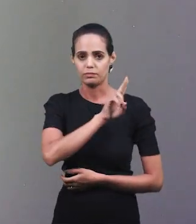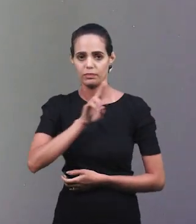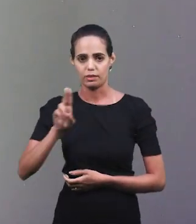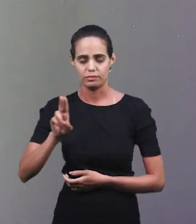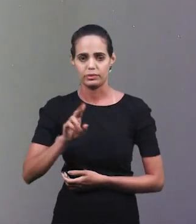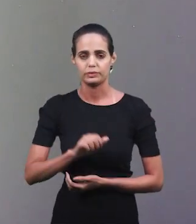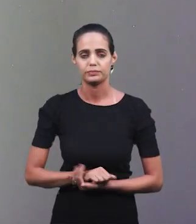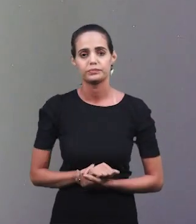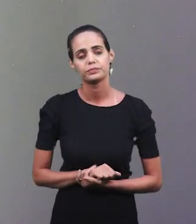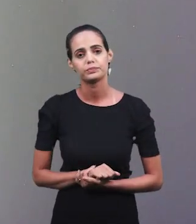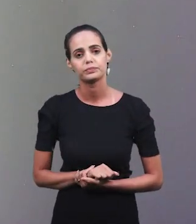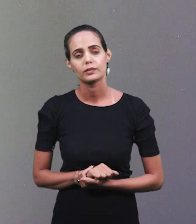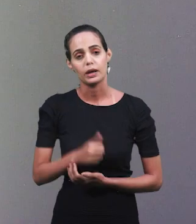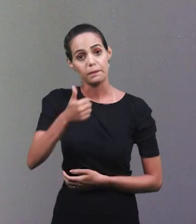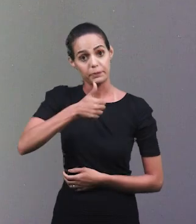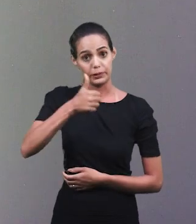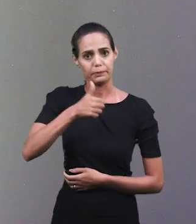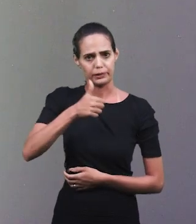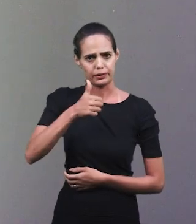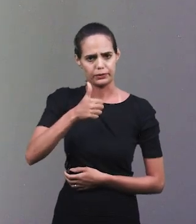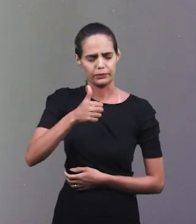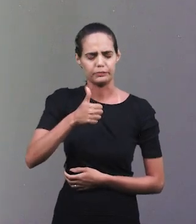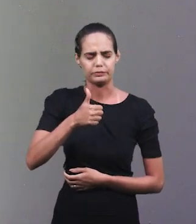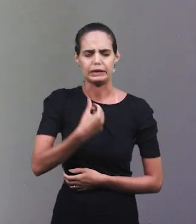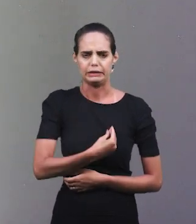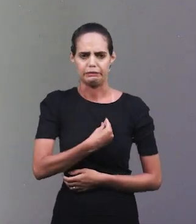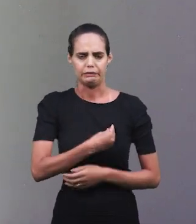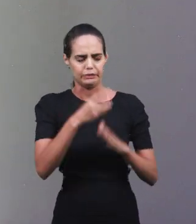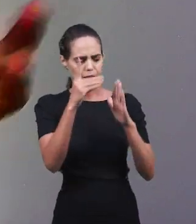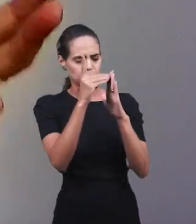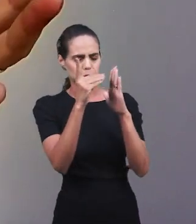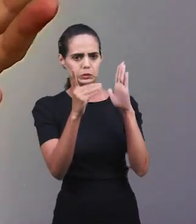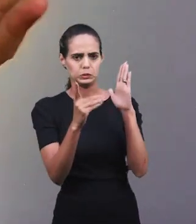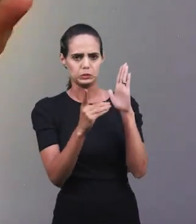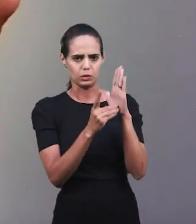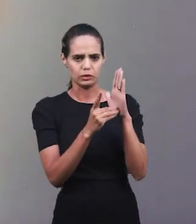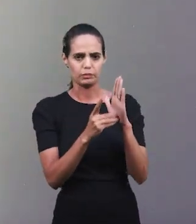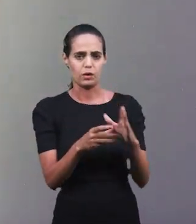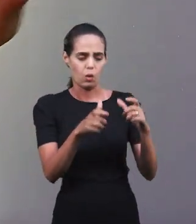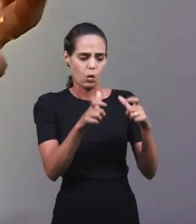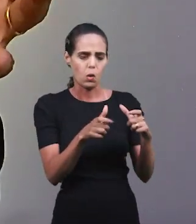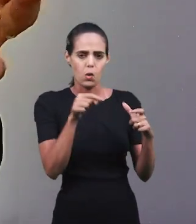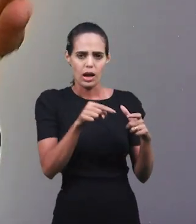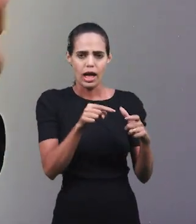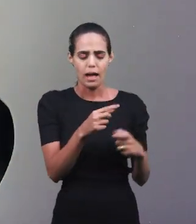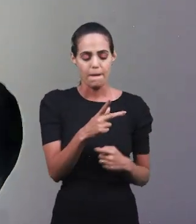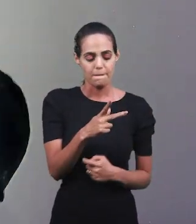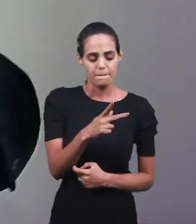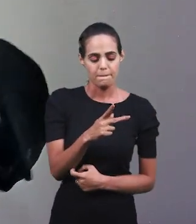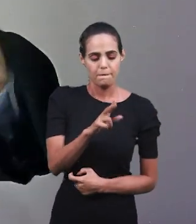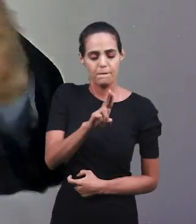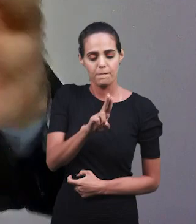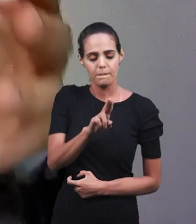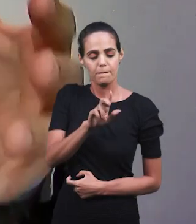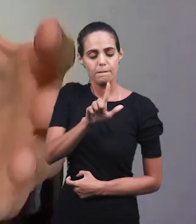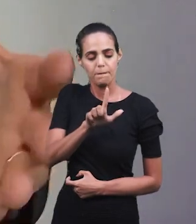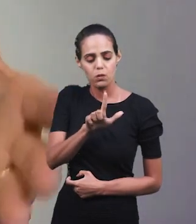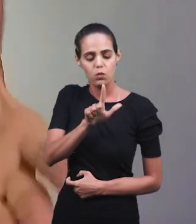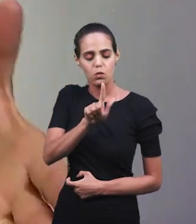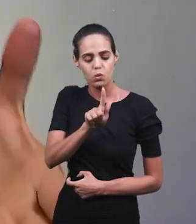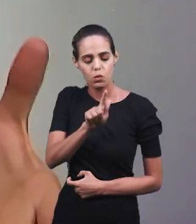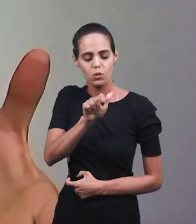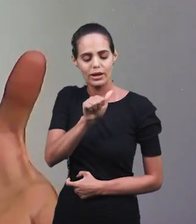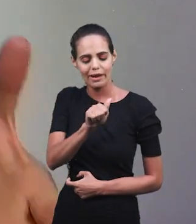590 d.C., ele cria um dogma, conhecido como purgatório. O que era o purgatório? O purgatório é um